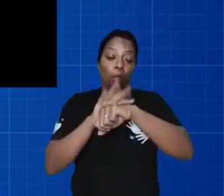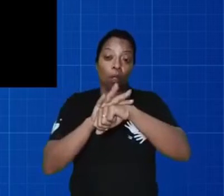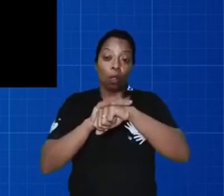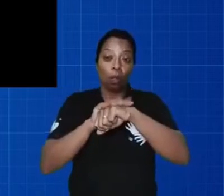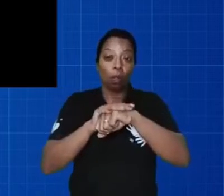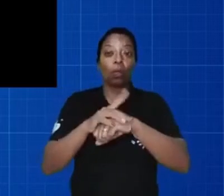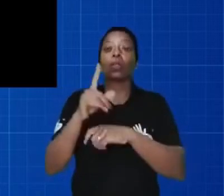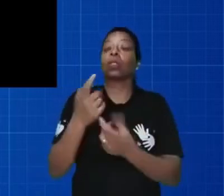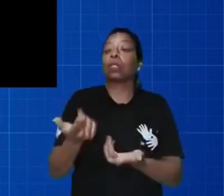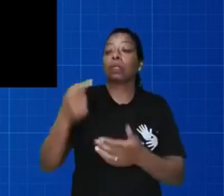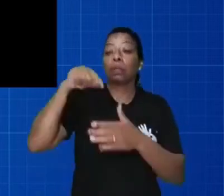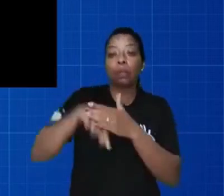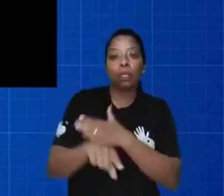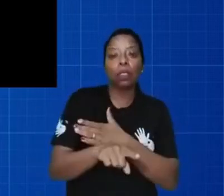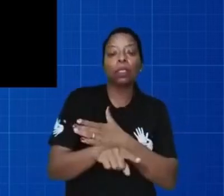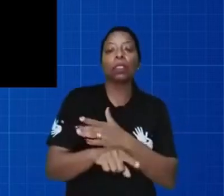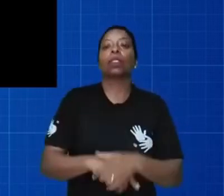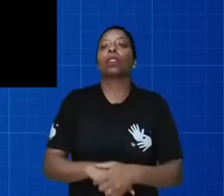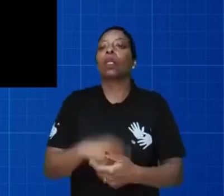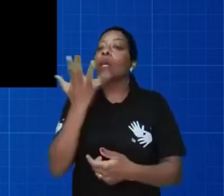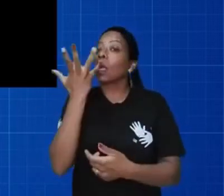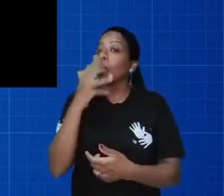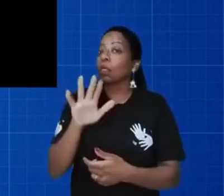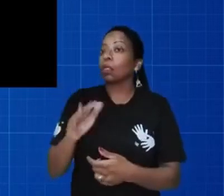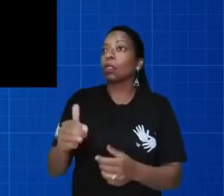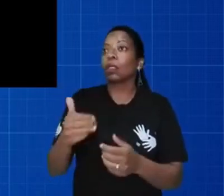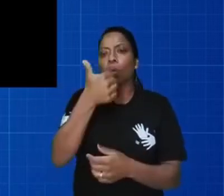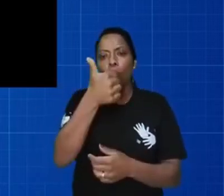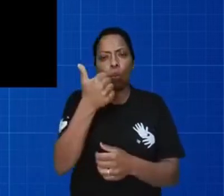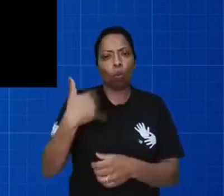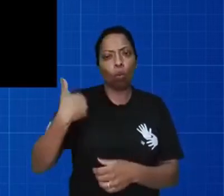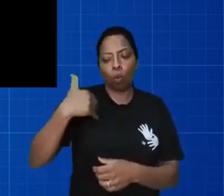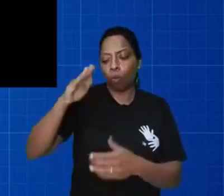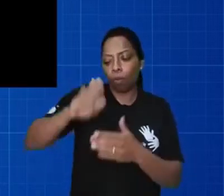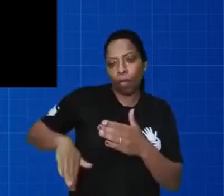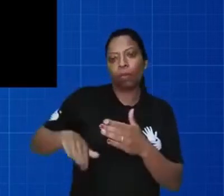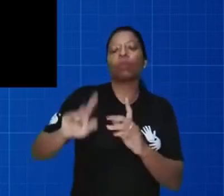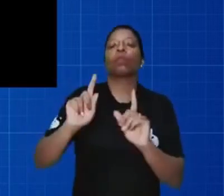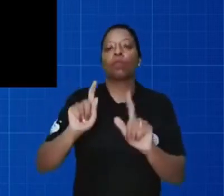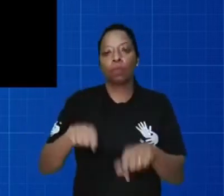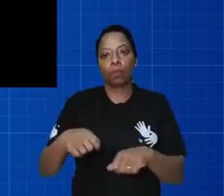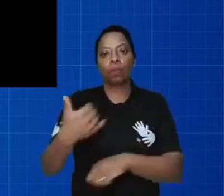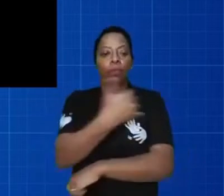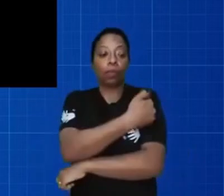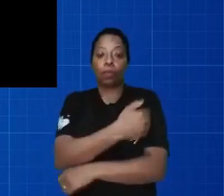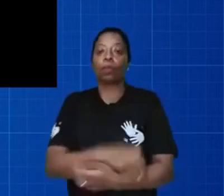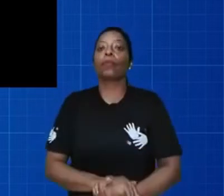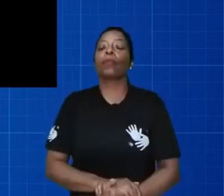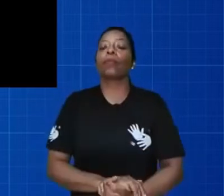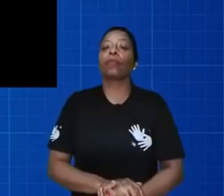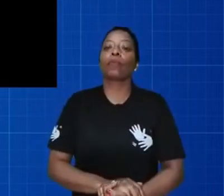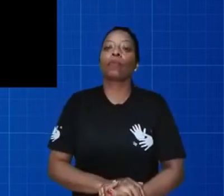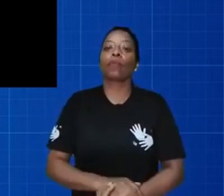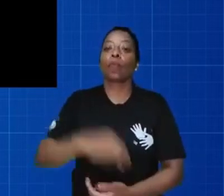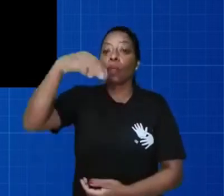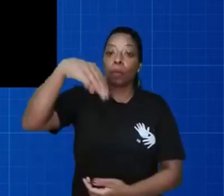Meningite meningocócica também é uma meningite, né? Por gotícula, transmissão. Na nossa carteirinha de vacinação